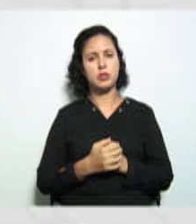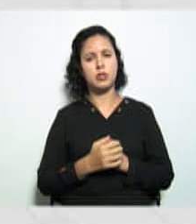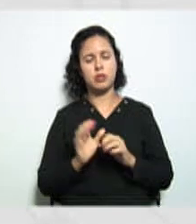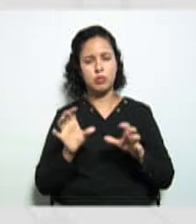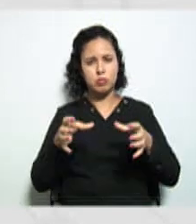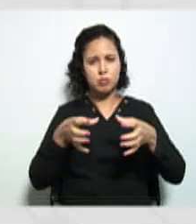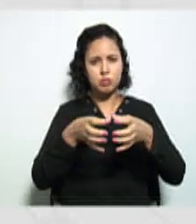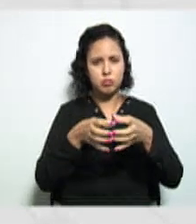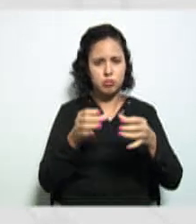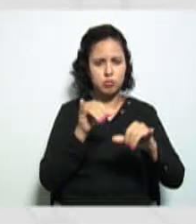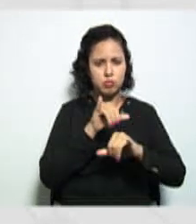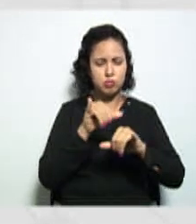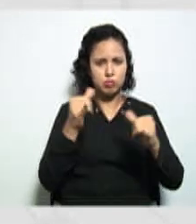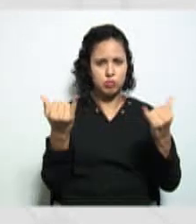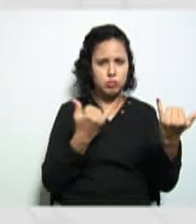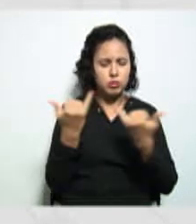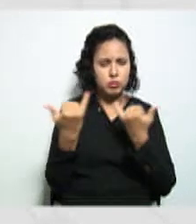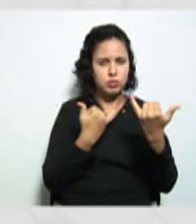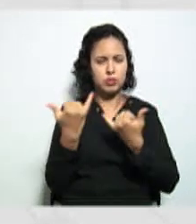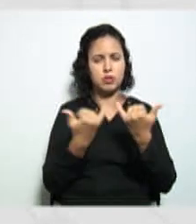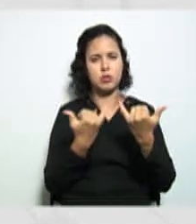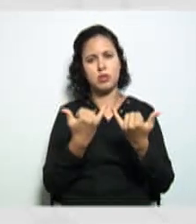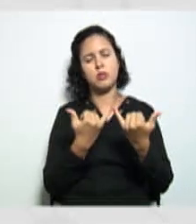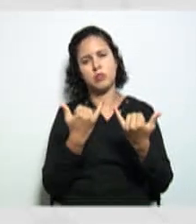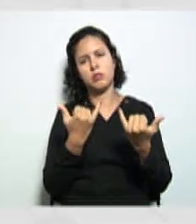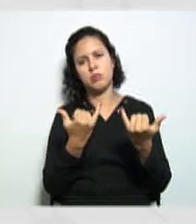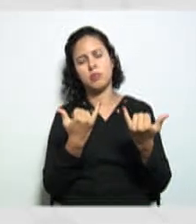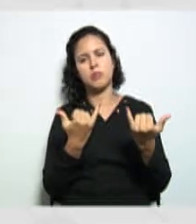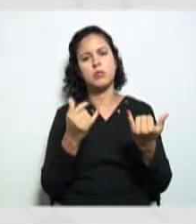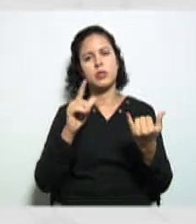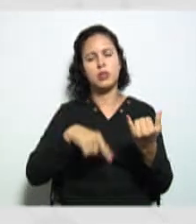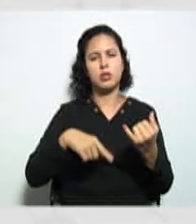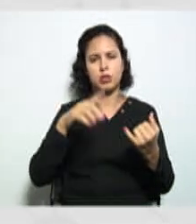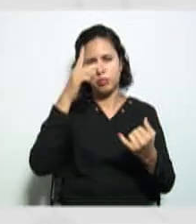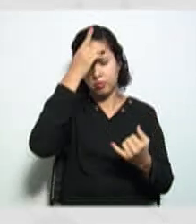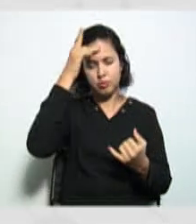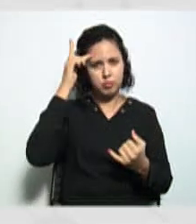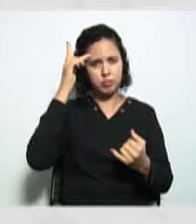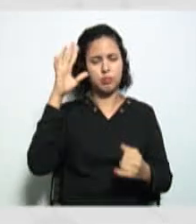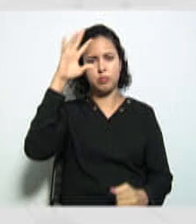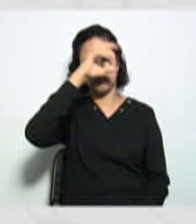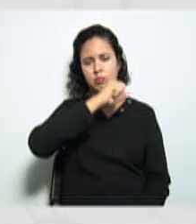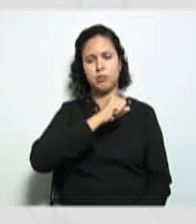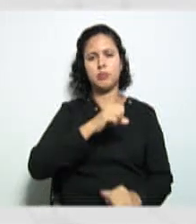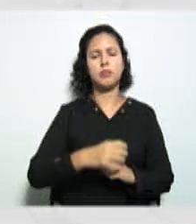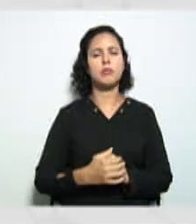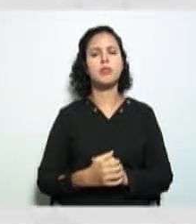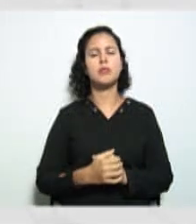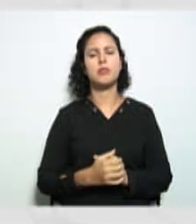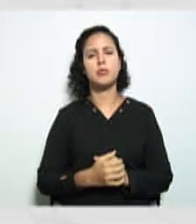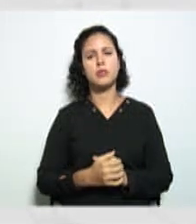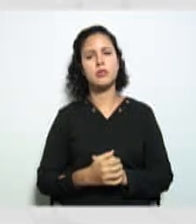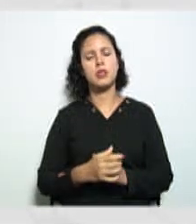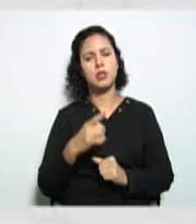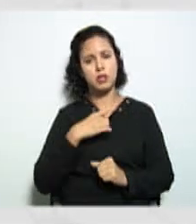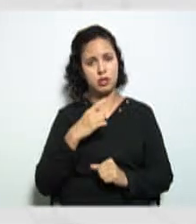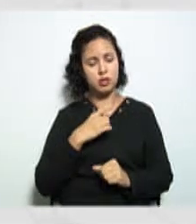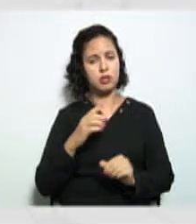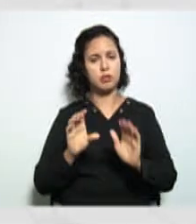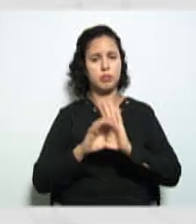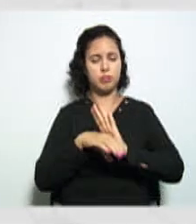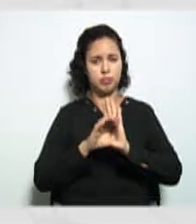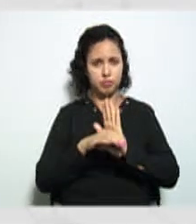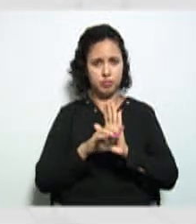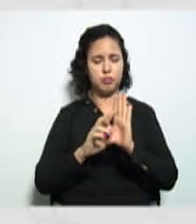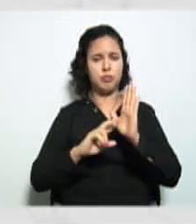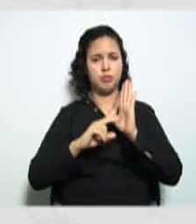conjunto de informações e princípios que o homem aprendeu. Então, aí nós temos uma definição